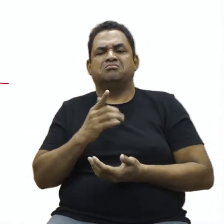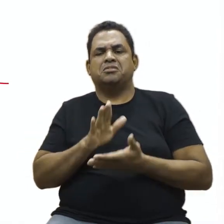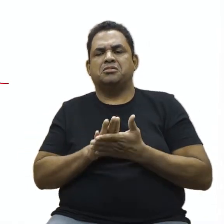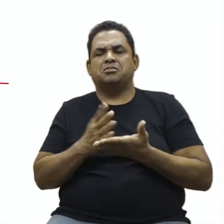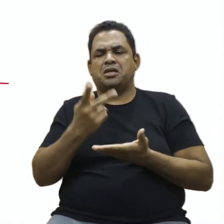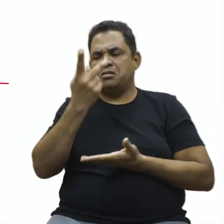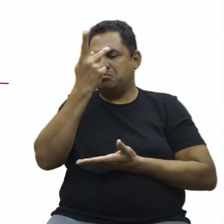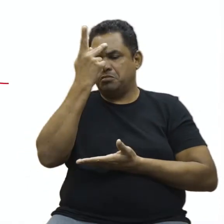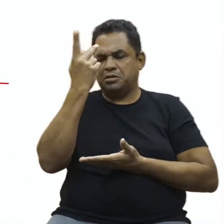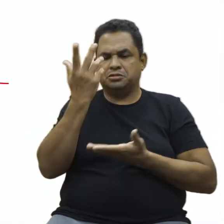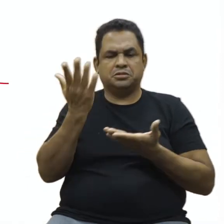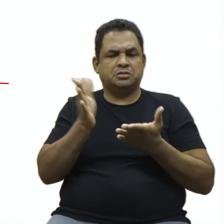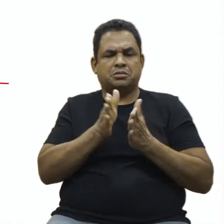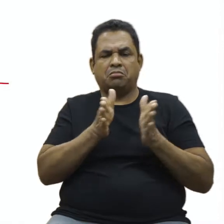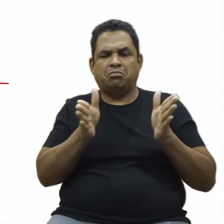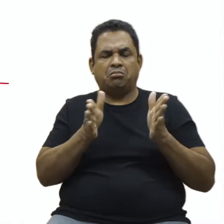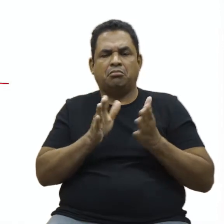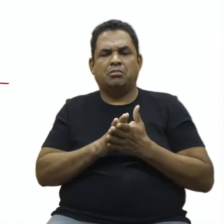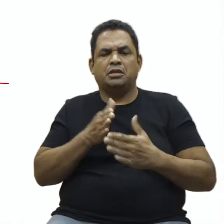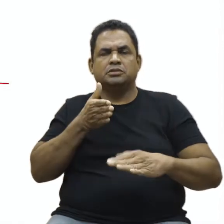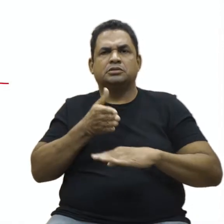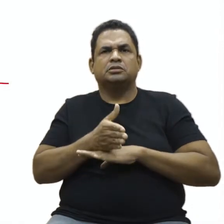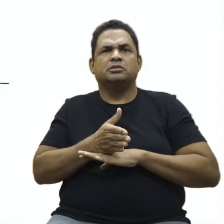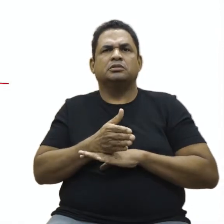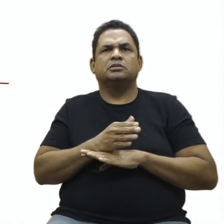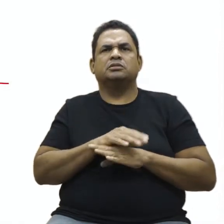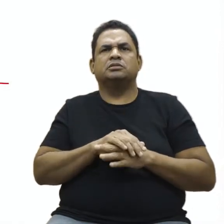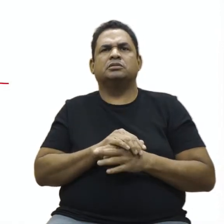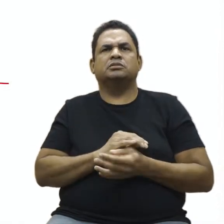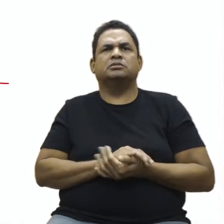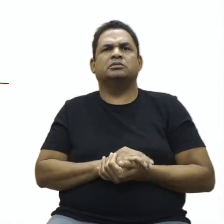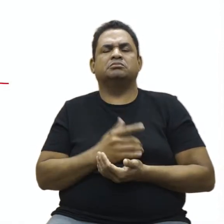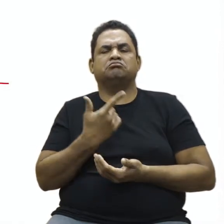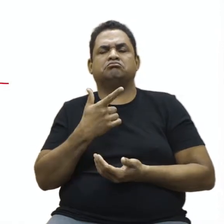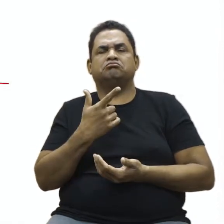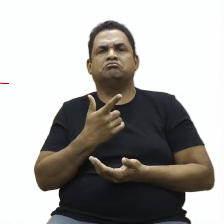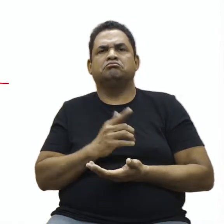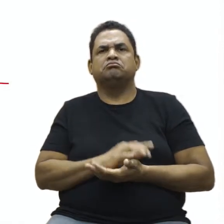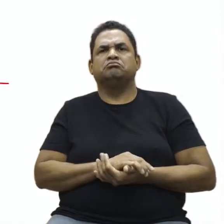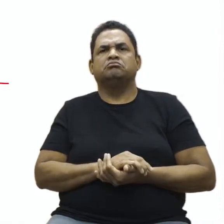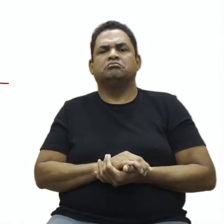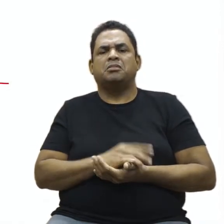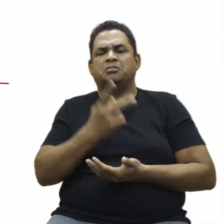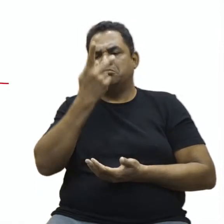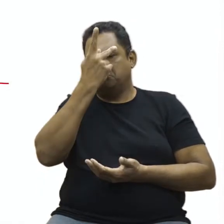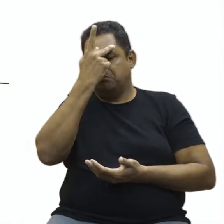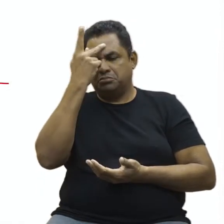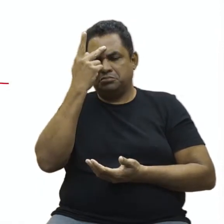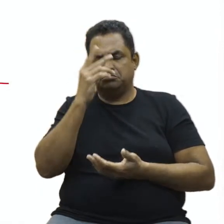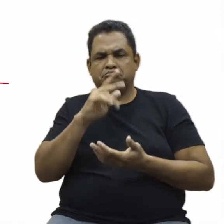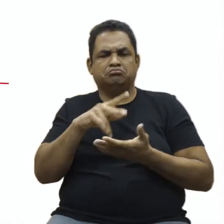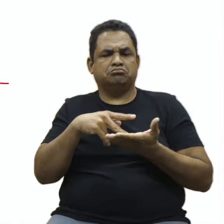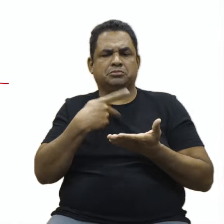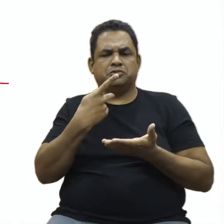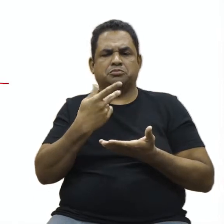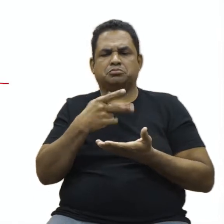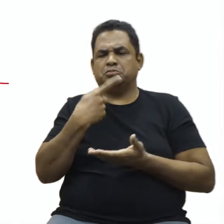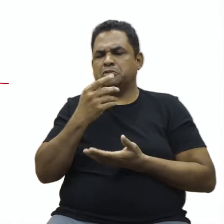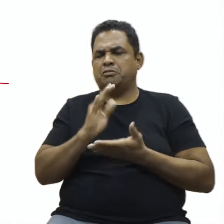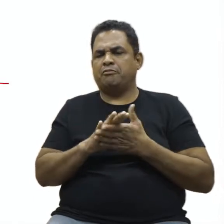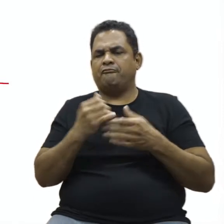Opa, peraí, teve um errinho aqui. Sem intermediários, ou seja, as pessoas poderiam falar diretamente,